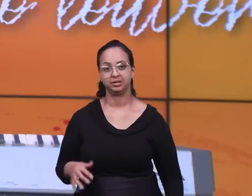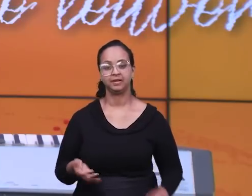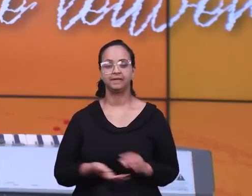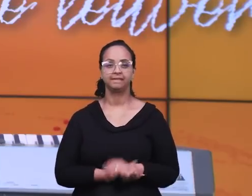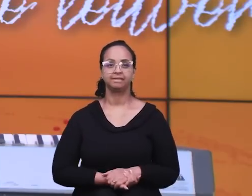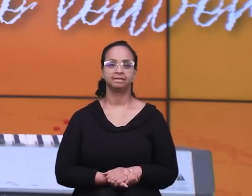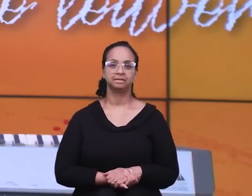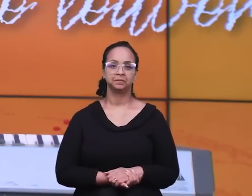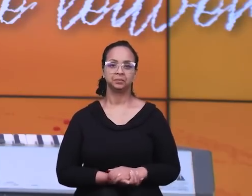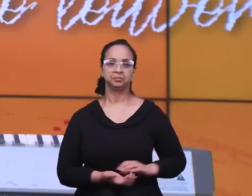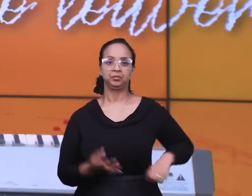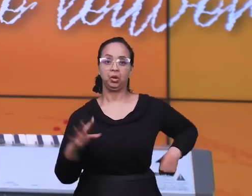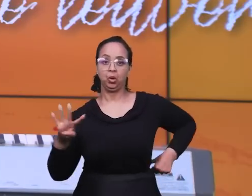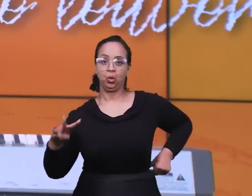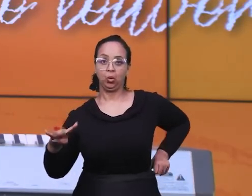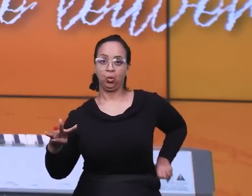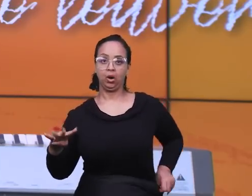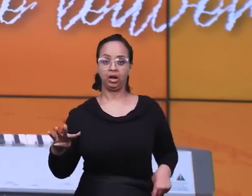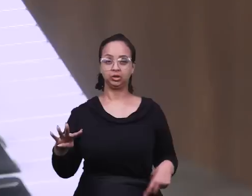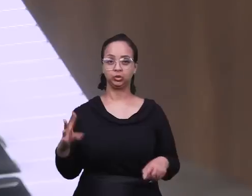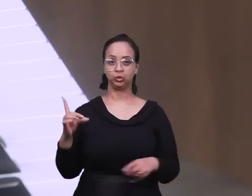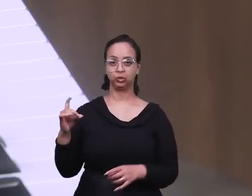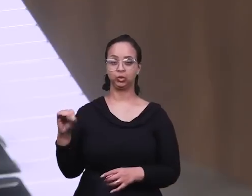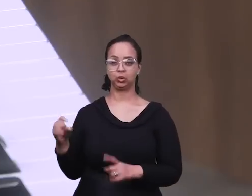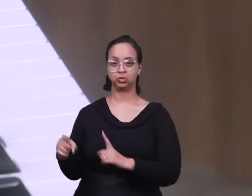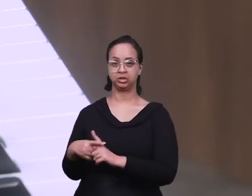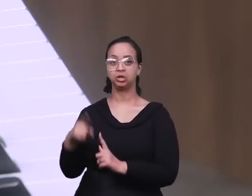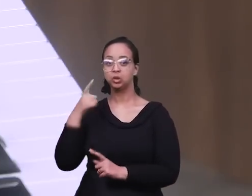Melodia. Quarto dedo no Dó